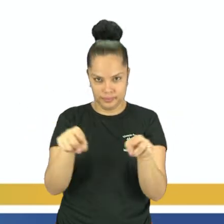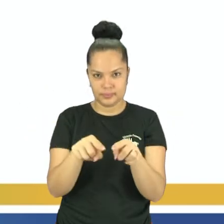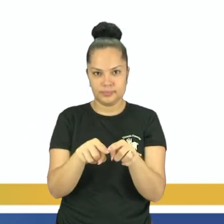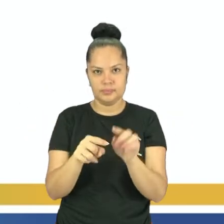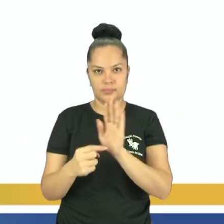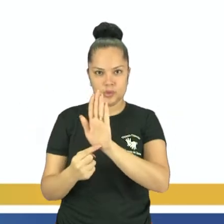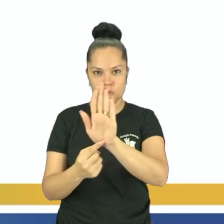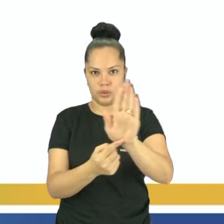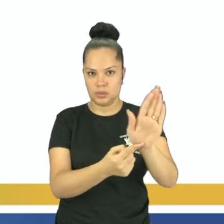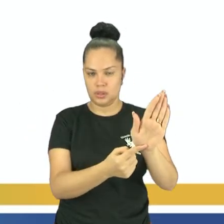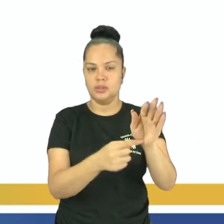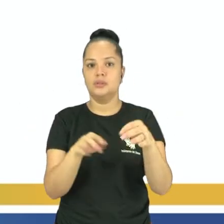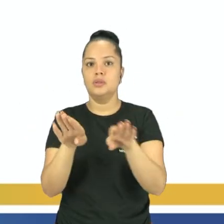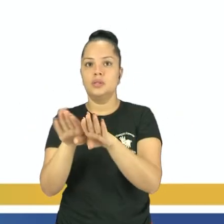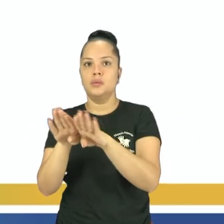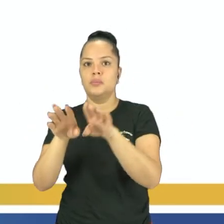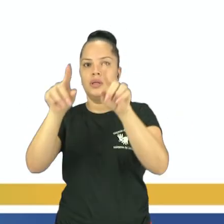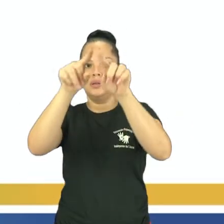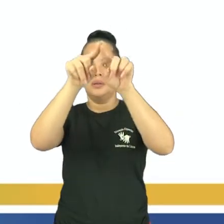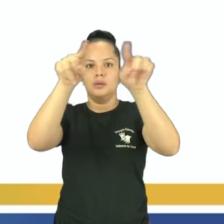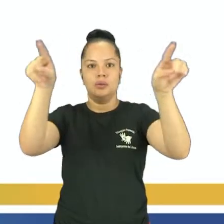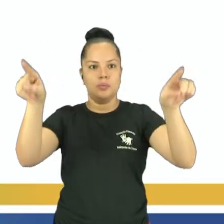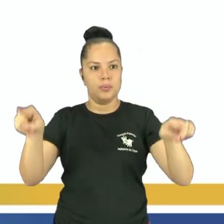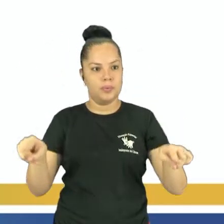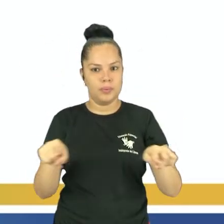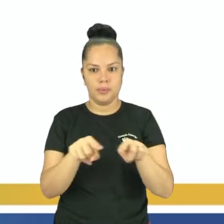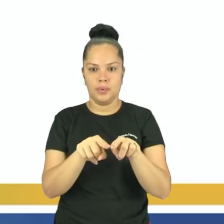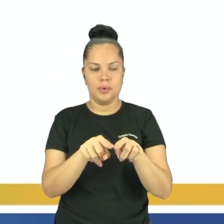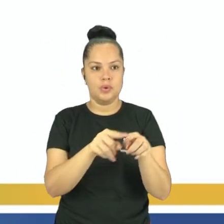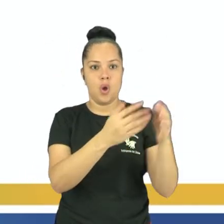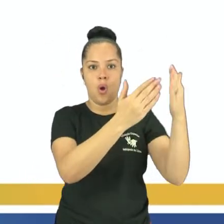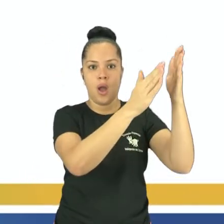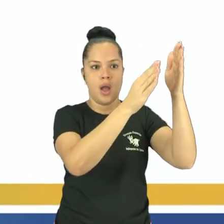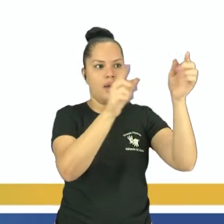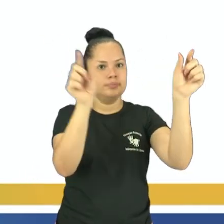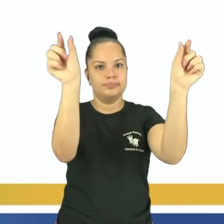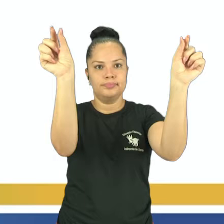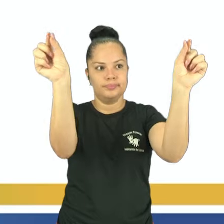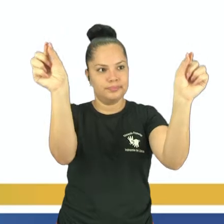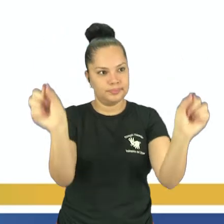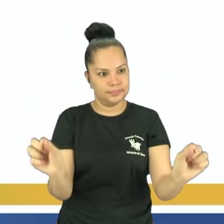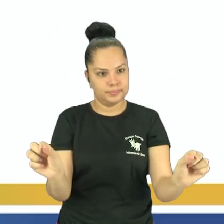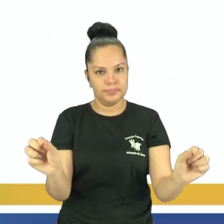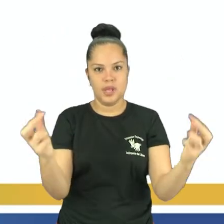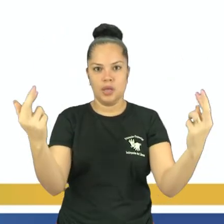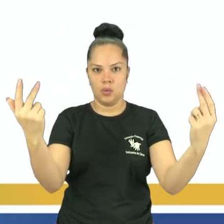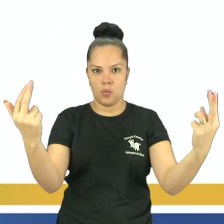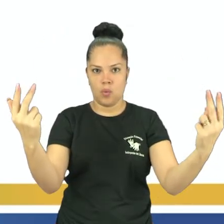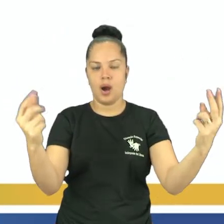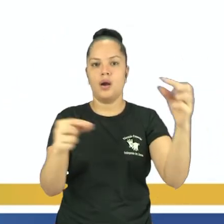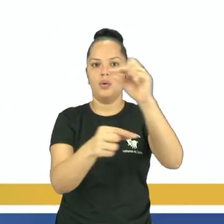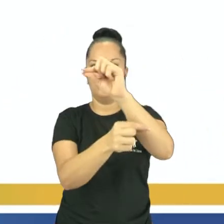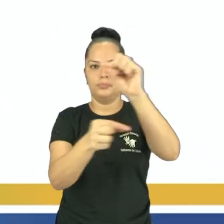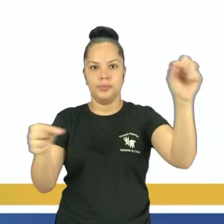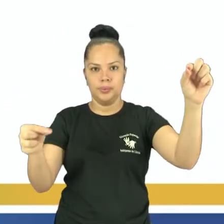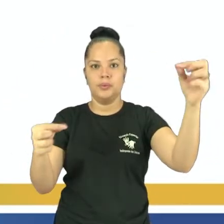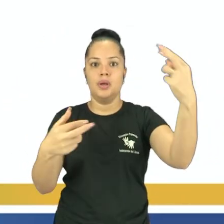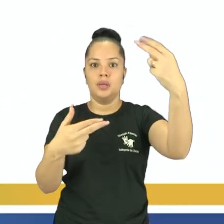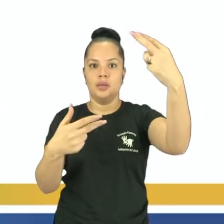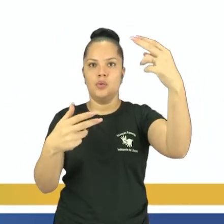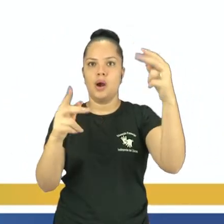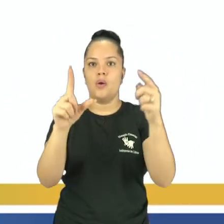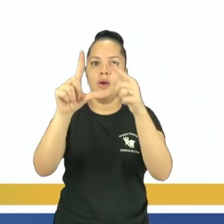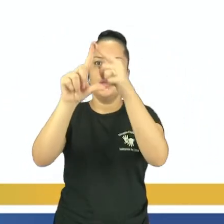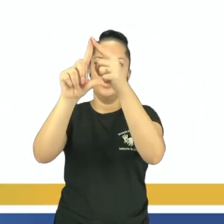quadrado. Por quê, ó? Porque ele possui lados congruentes e ângulos também, né,